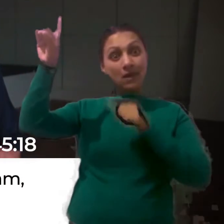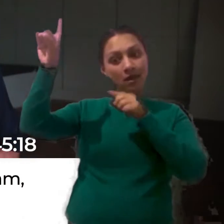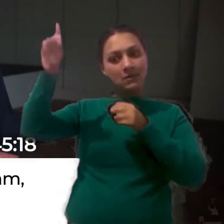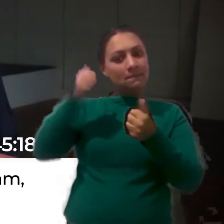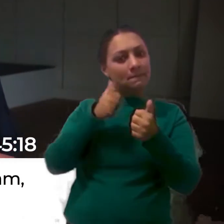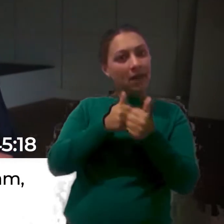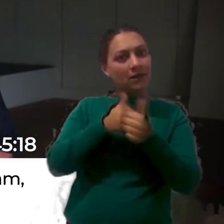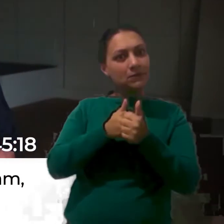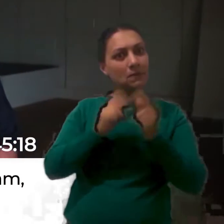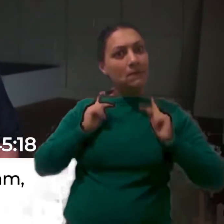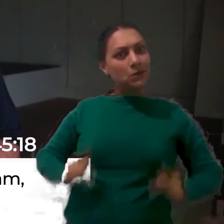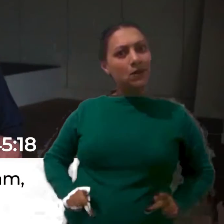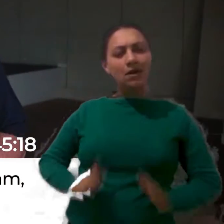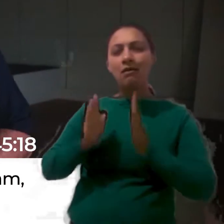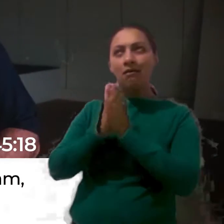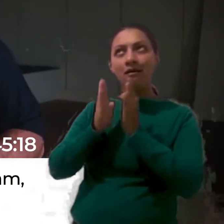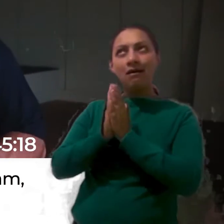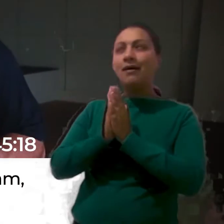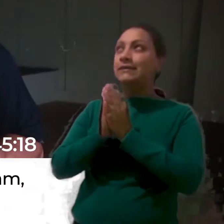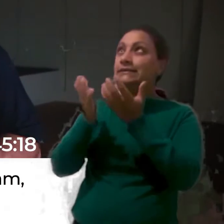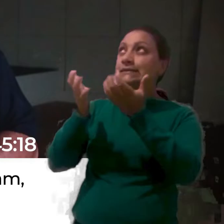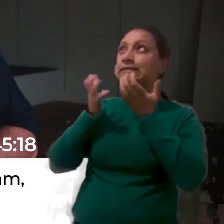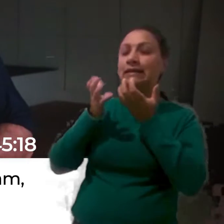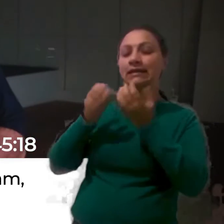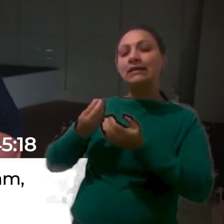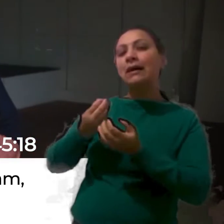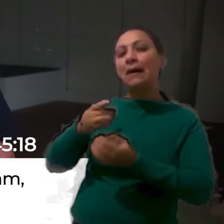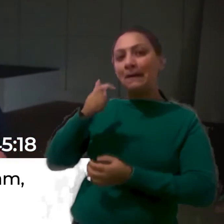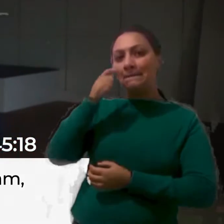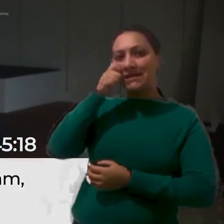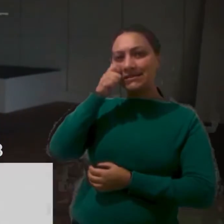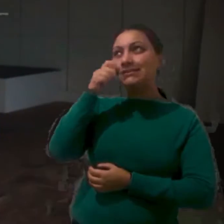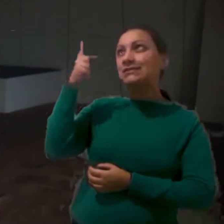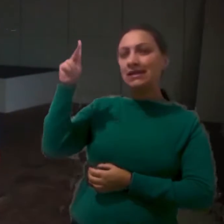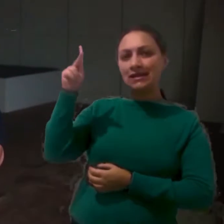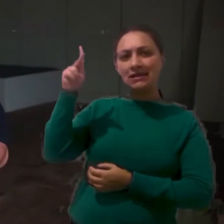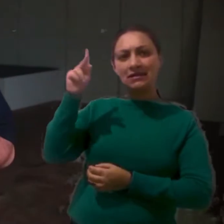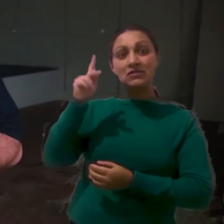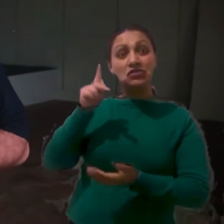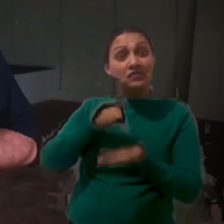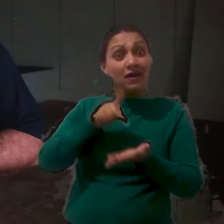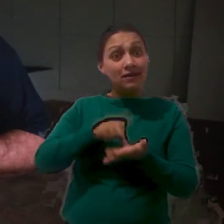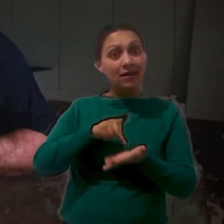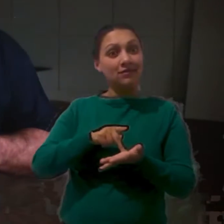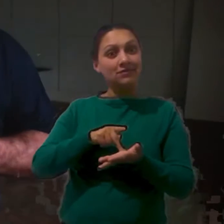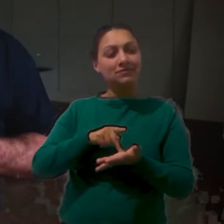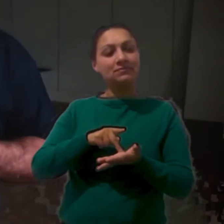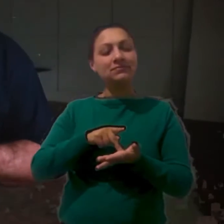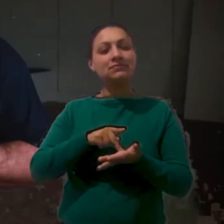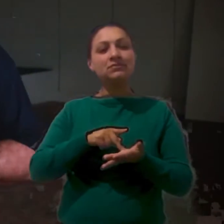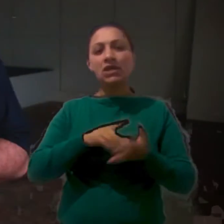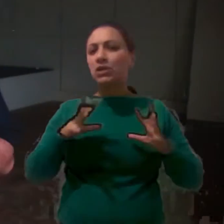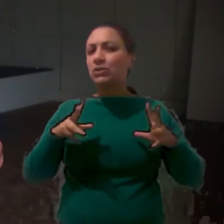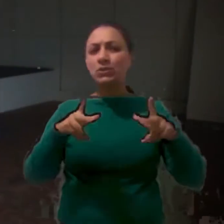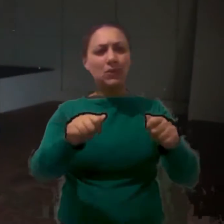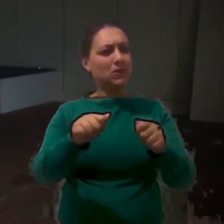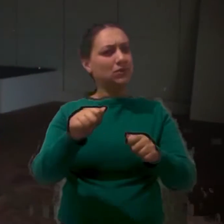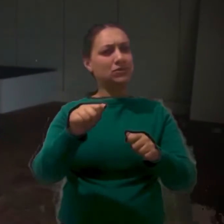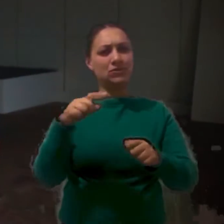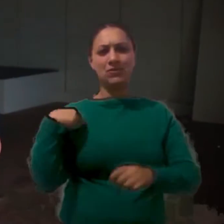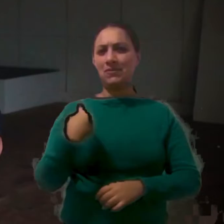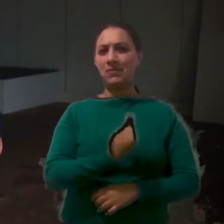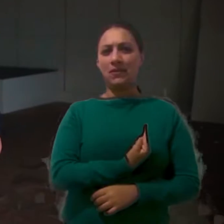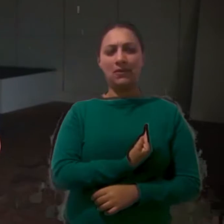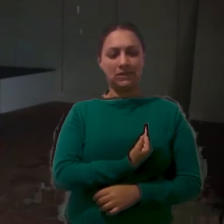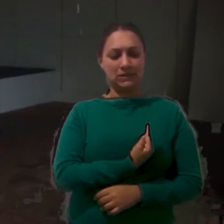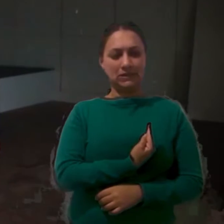daqueles que me invoco daqueles com envocam em verdade sabe que todos nós a vida